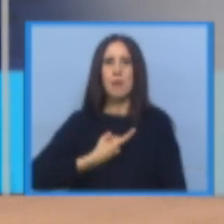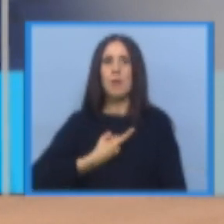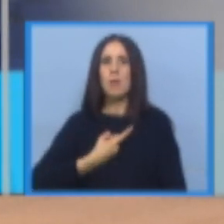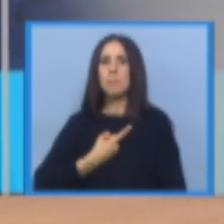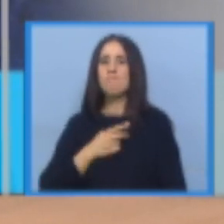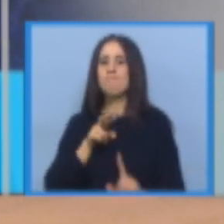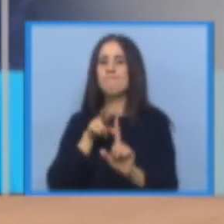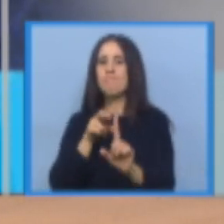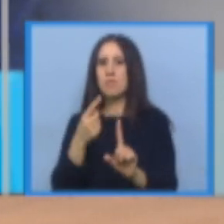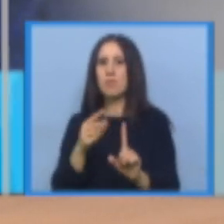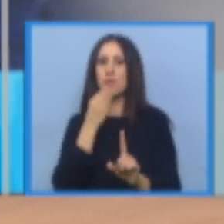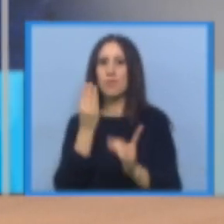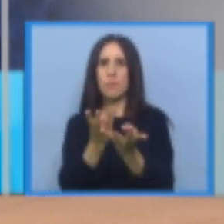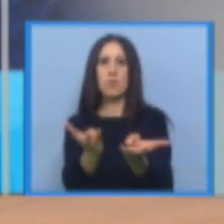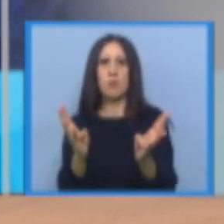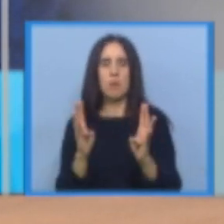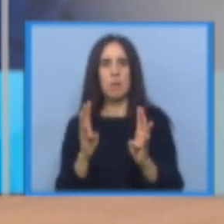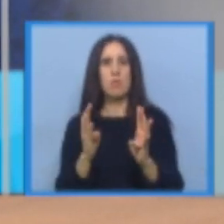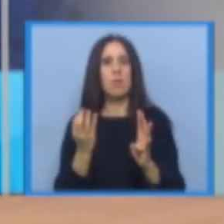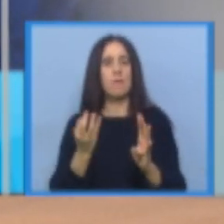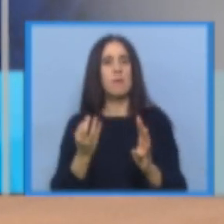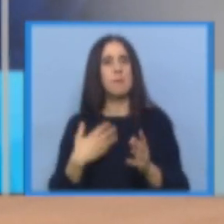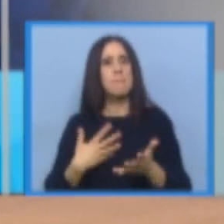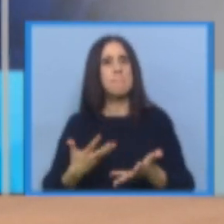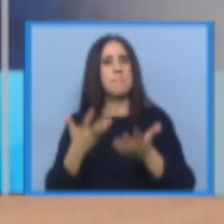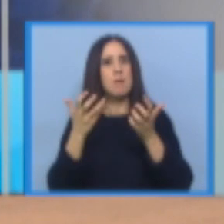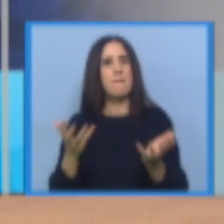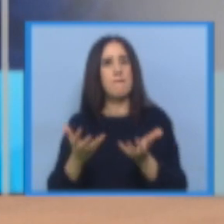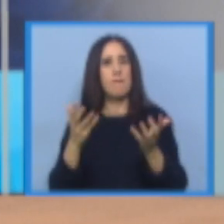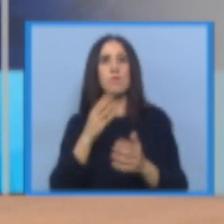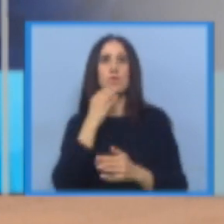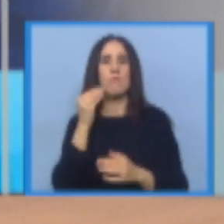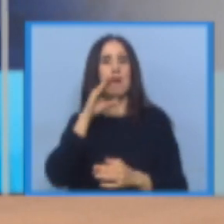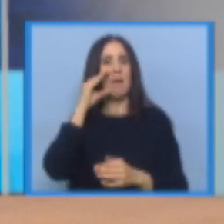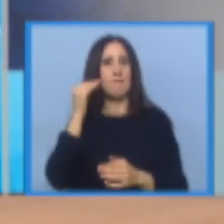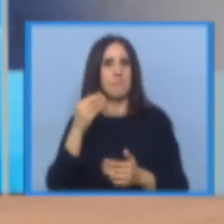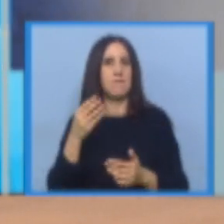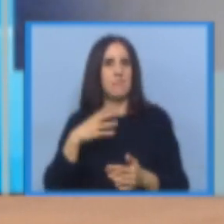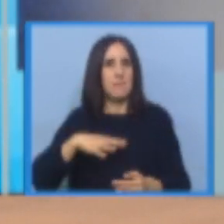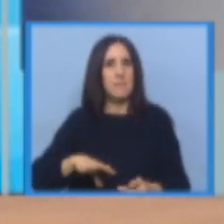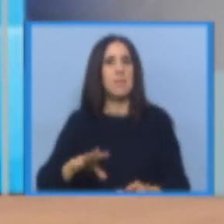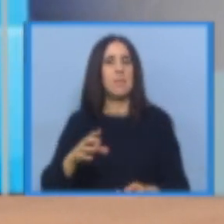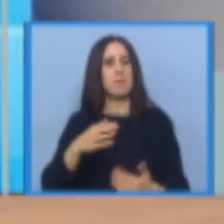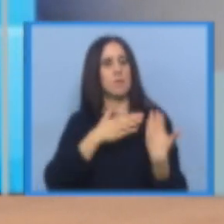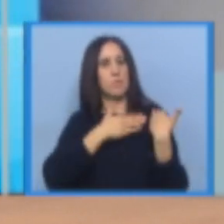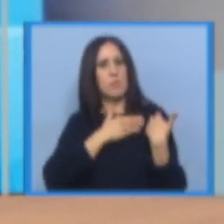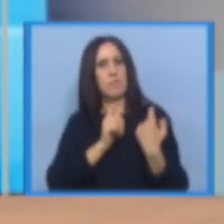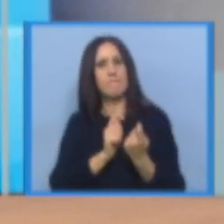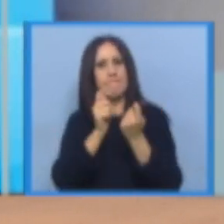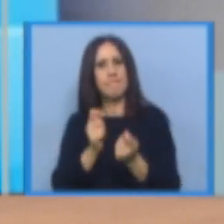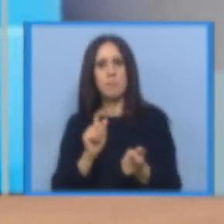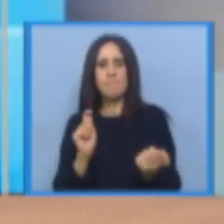colocados na pastoral juvenil e nesse desejo também dos jovens de se tornarem adultos, não é? De assumirem responsabilidades e